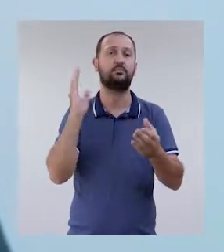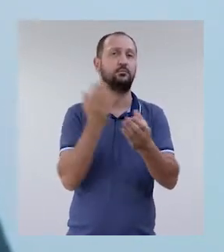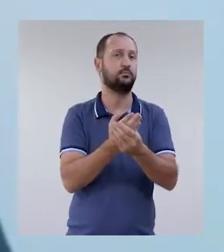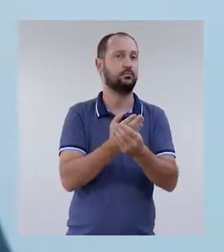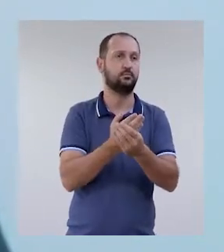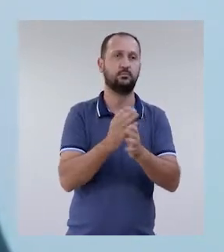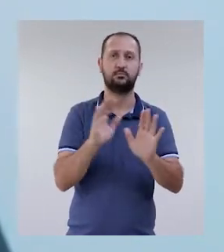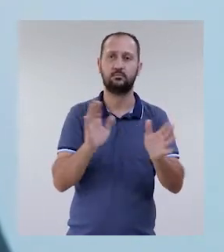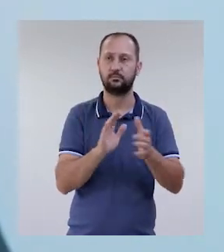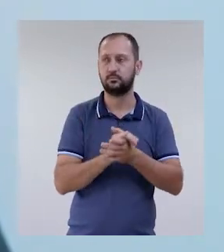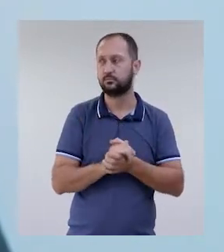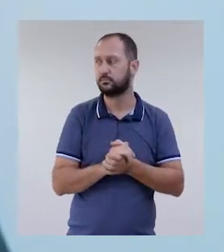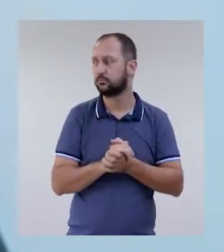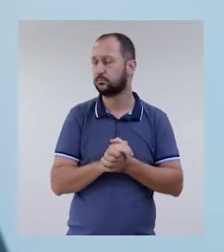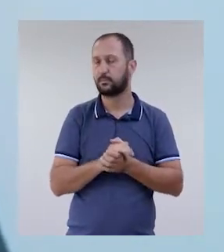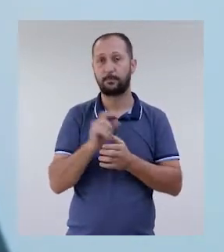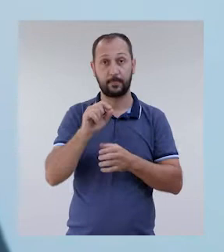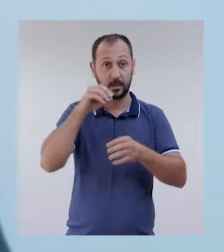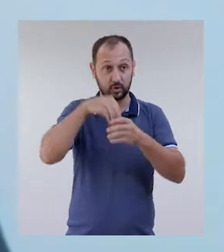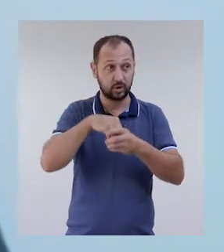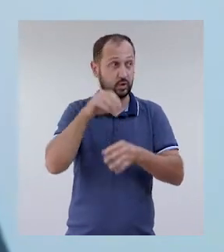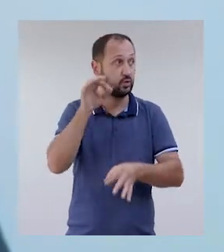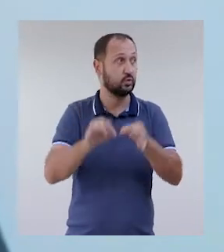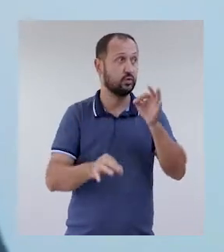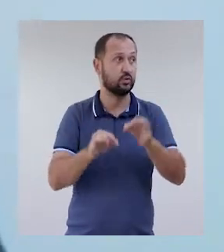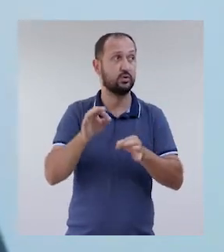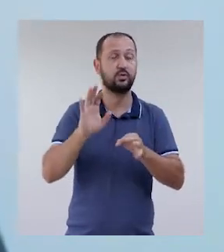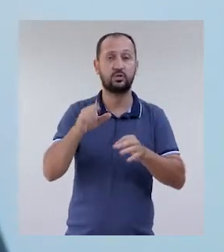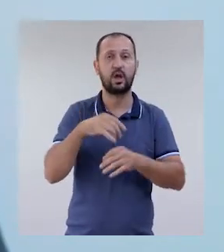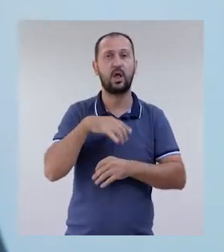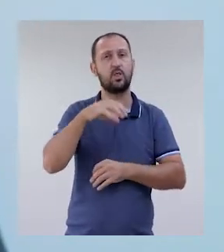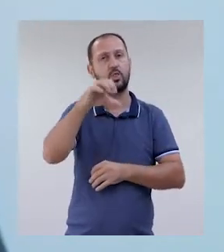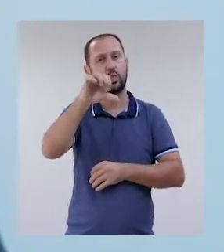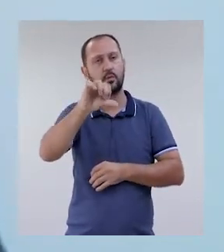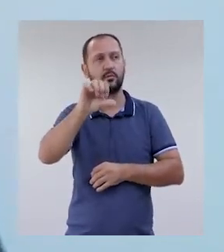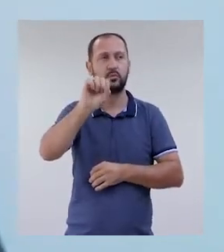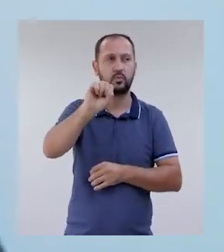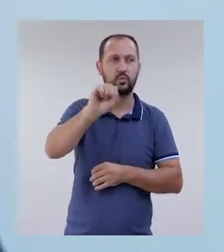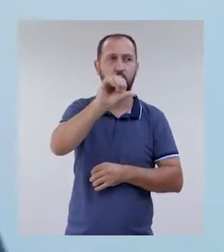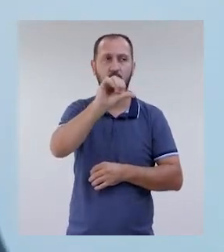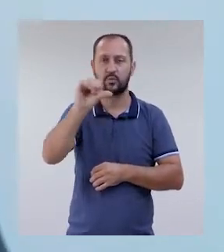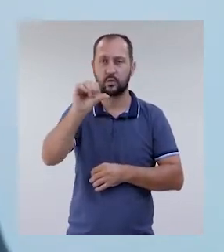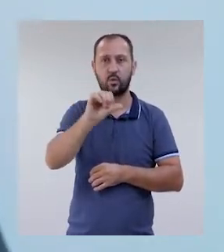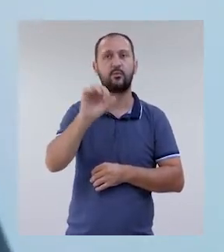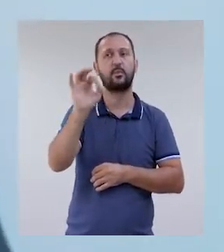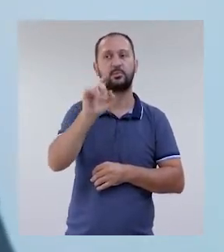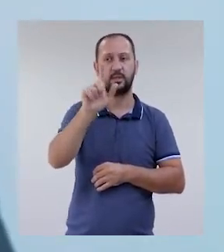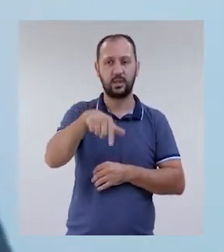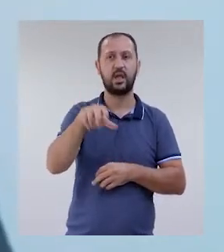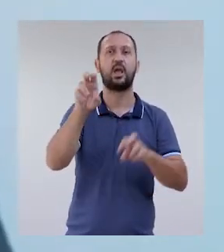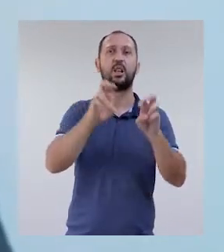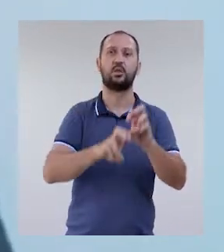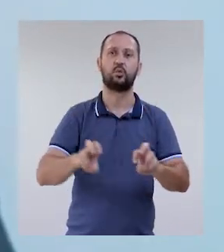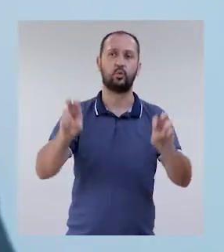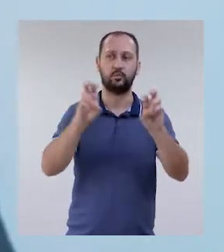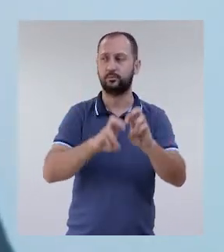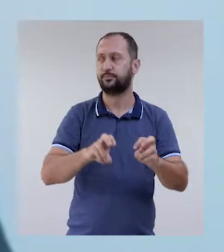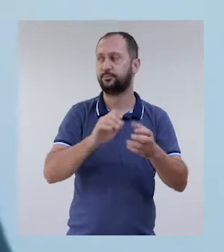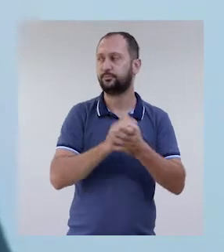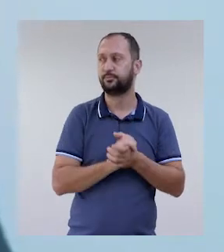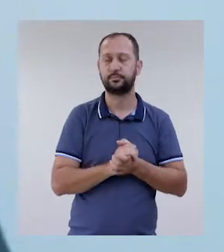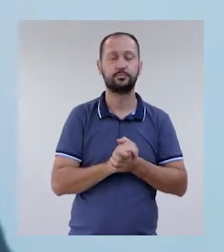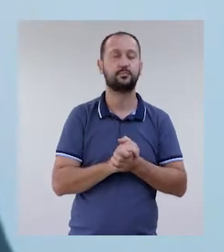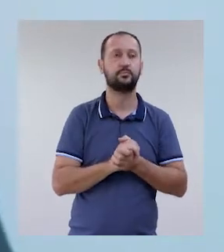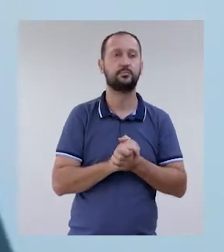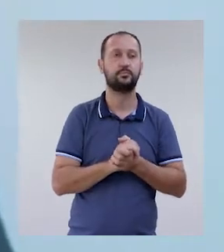um processo, né? O processo do Tribunal de Justiça ele já é 98%, 99% eletrônico, né? Então,